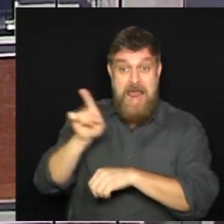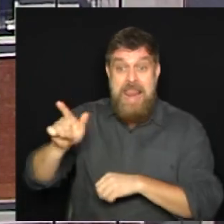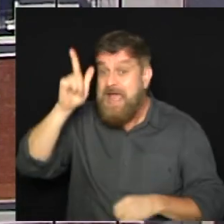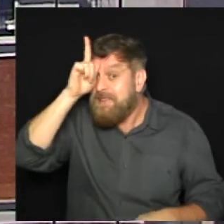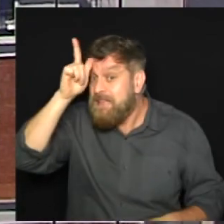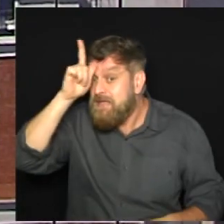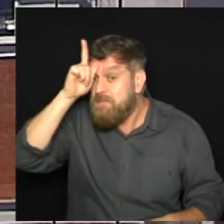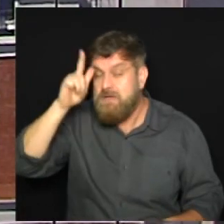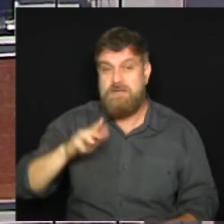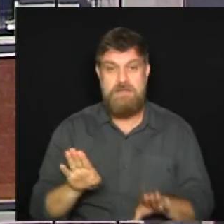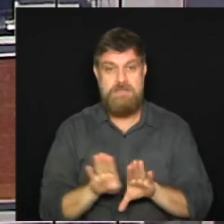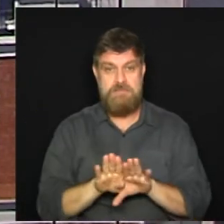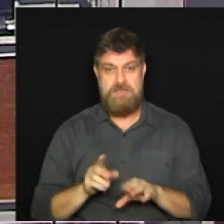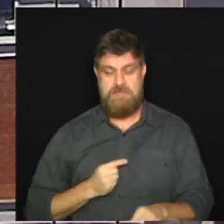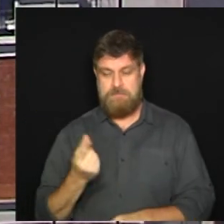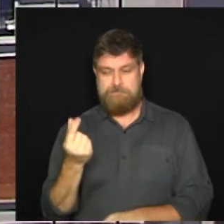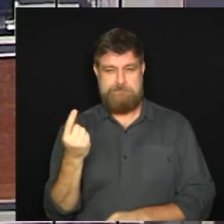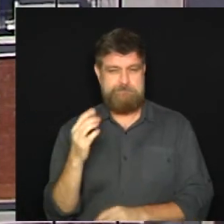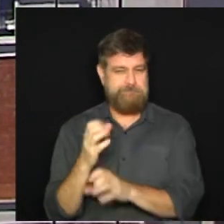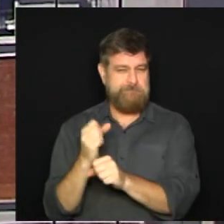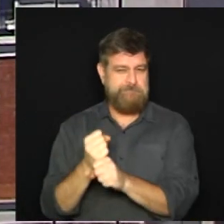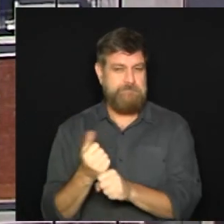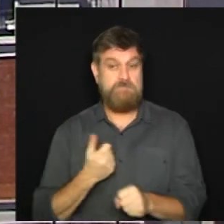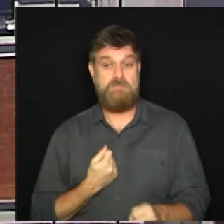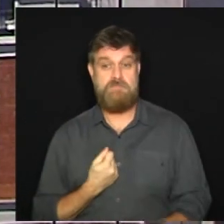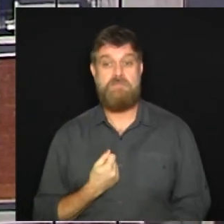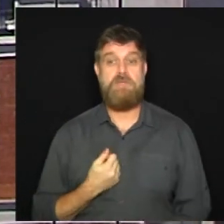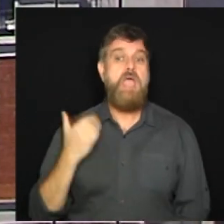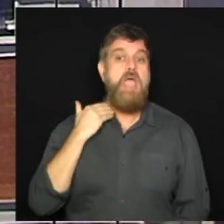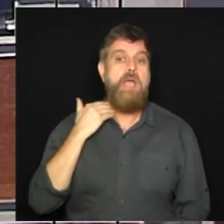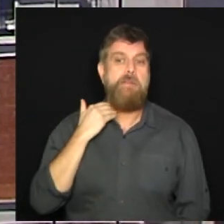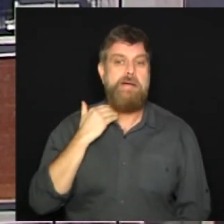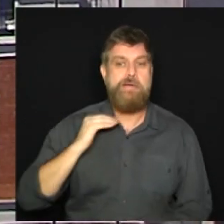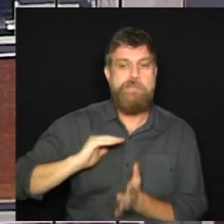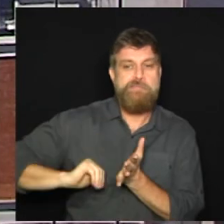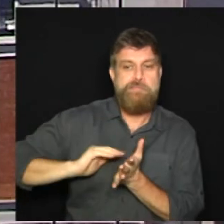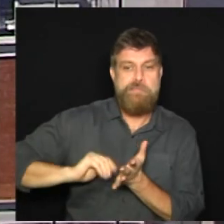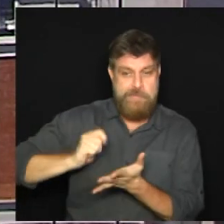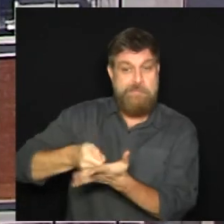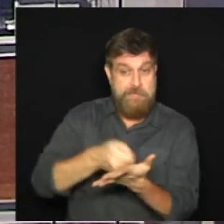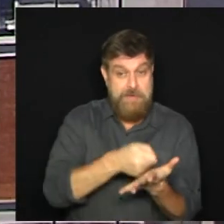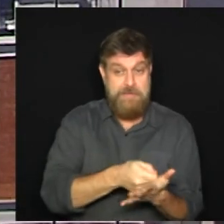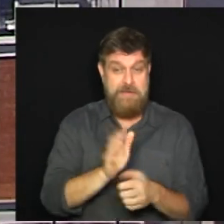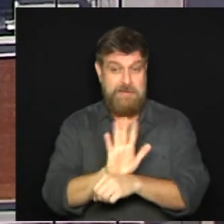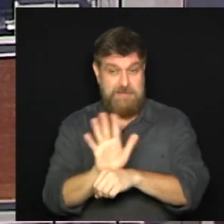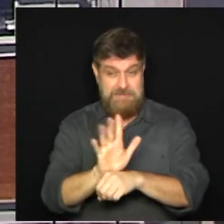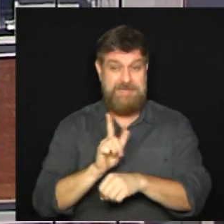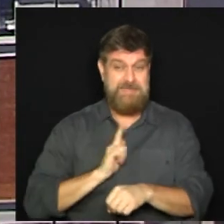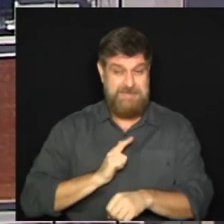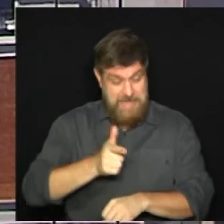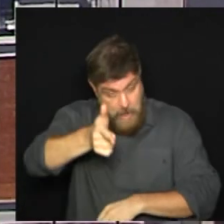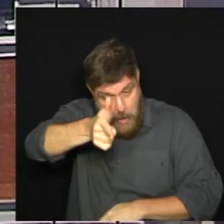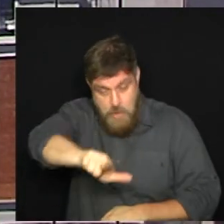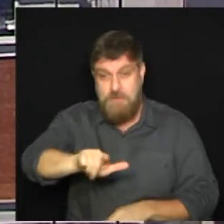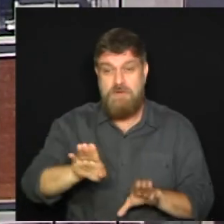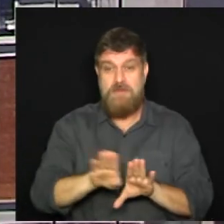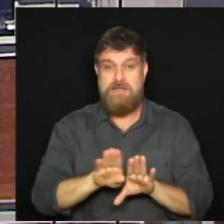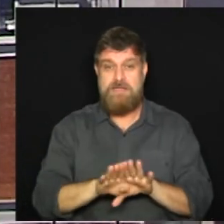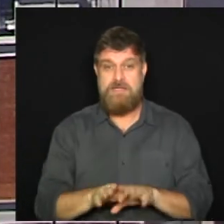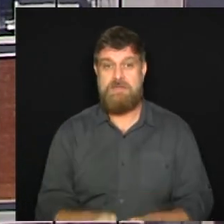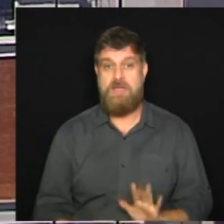elecamp.campinas.sp.leg.br. O evento é gratuito. Vamos para um rápido intervalo e na volta tem filme produzido aqui em Campinas, que está